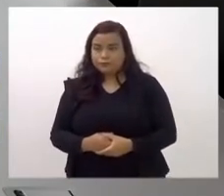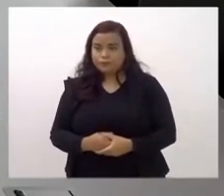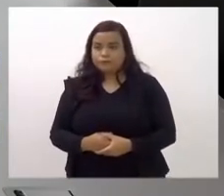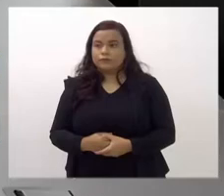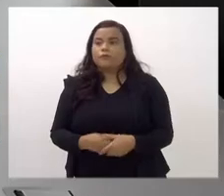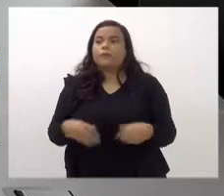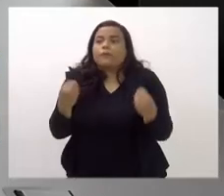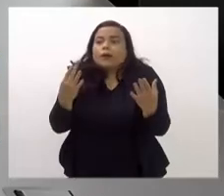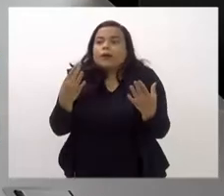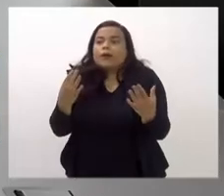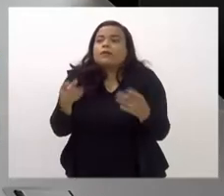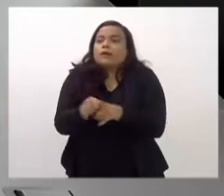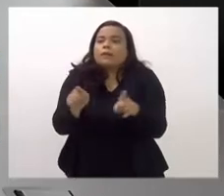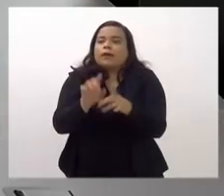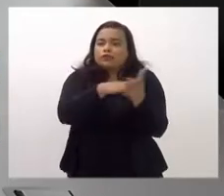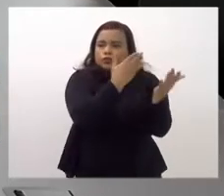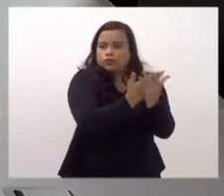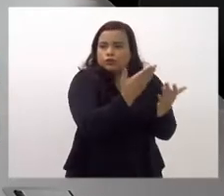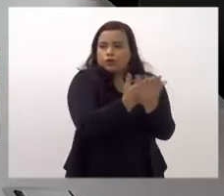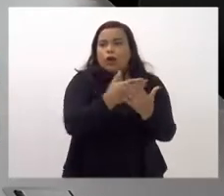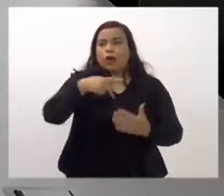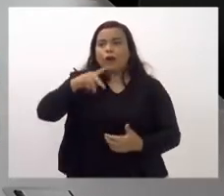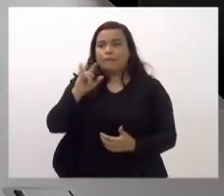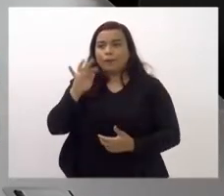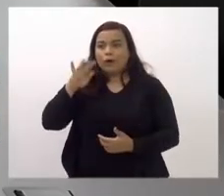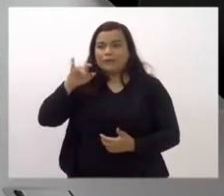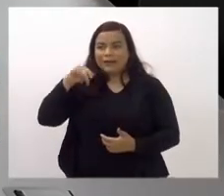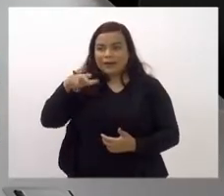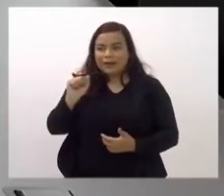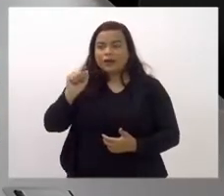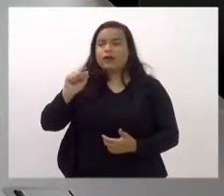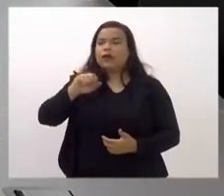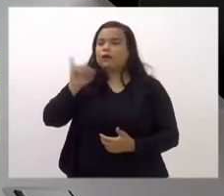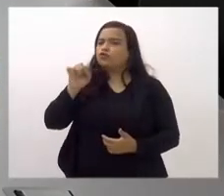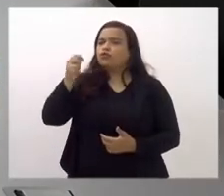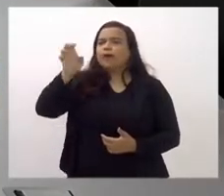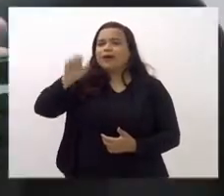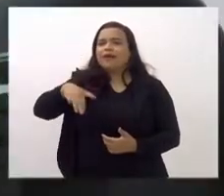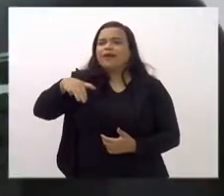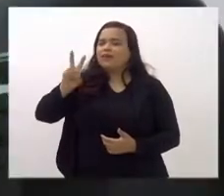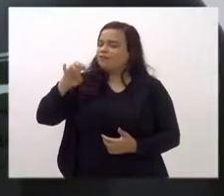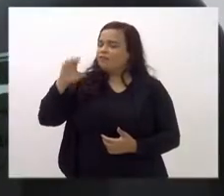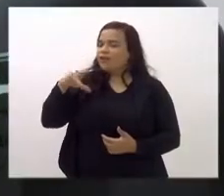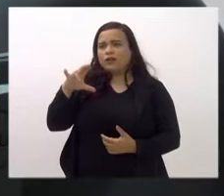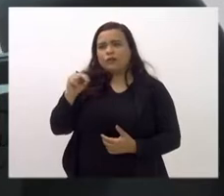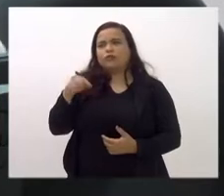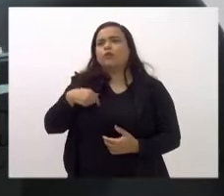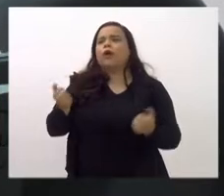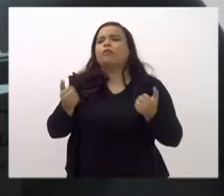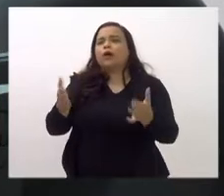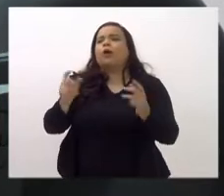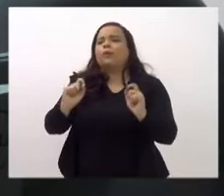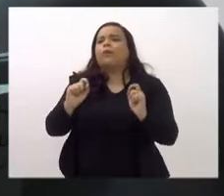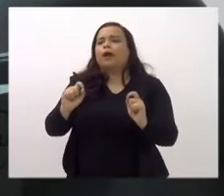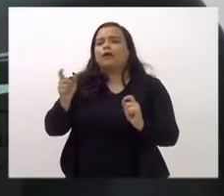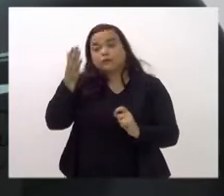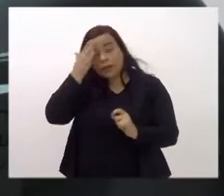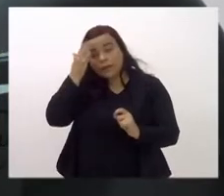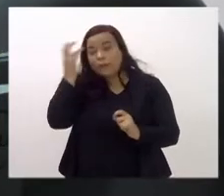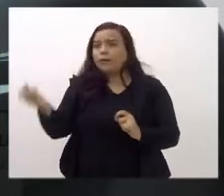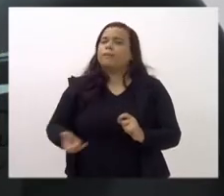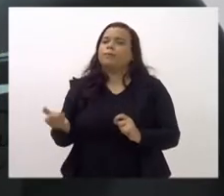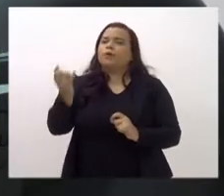da Escola Politécnica de Saúde Joaquim Venâncio, para que a gente possa debater a importância, né, dos cursos subsequentes,